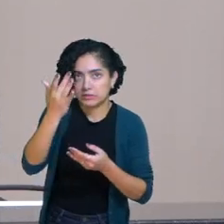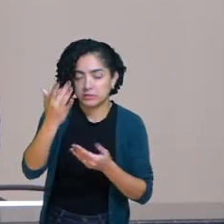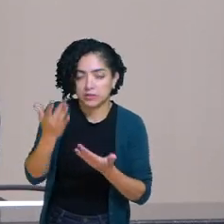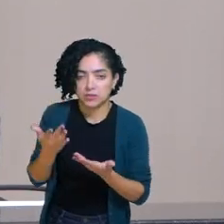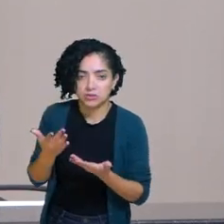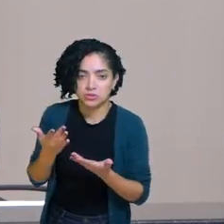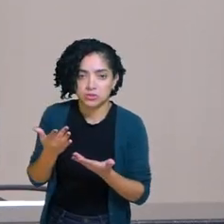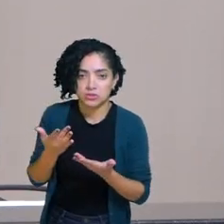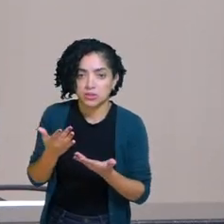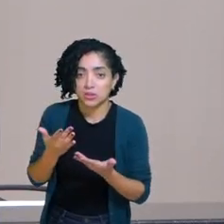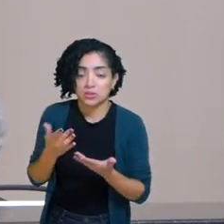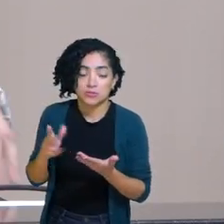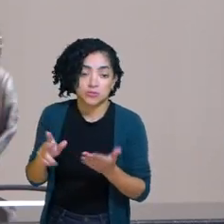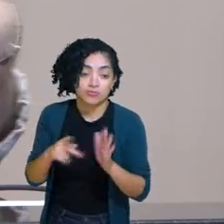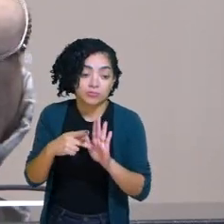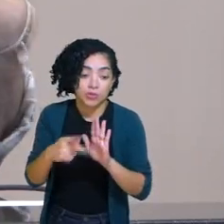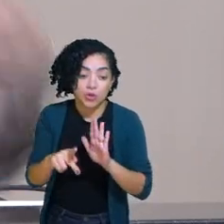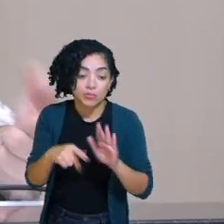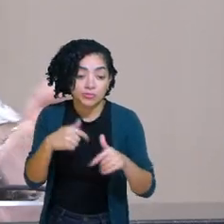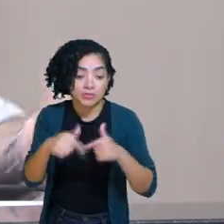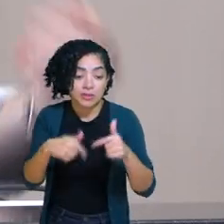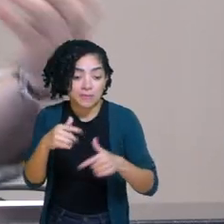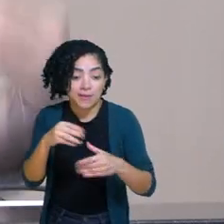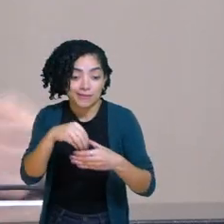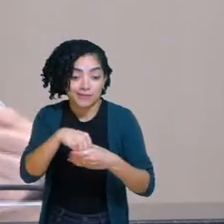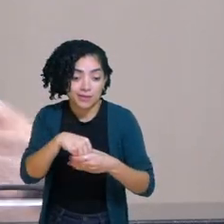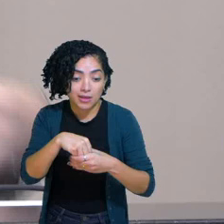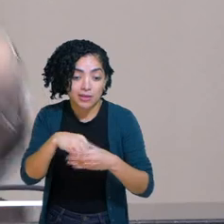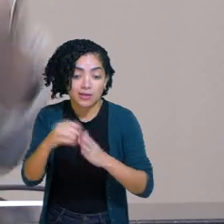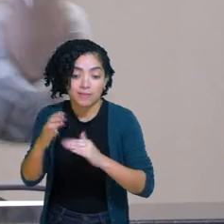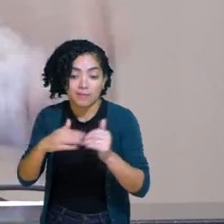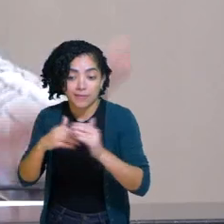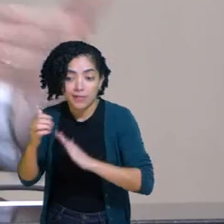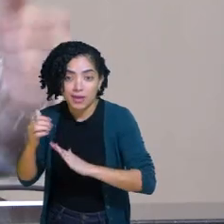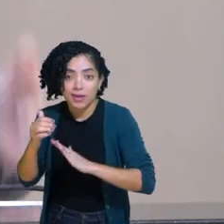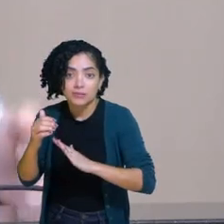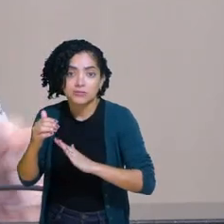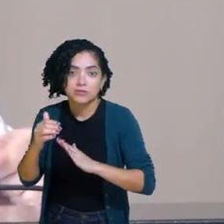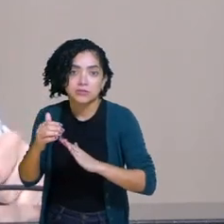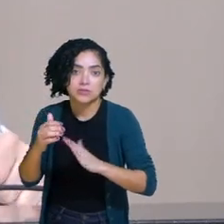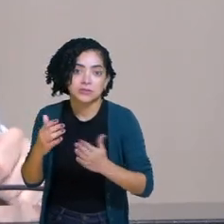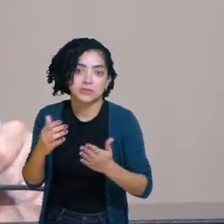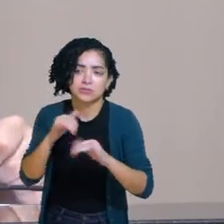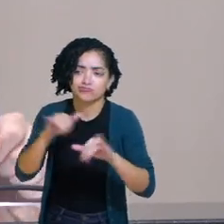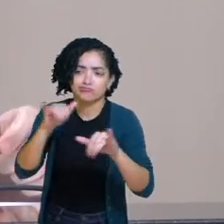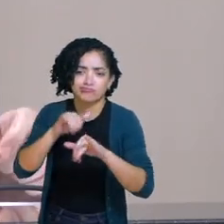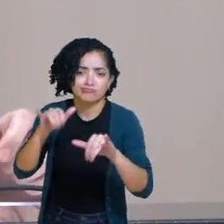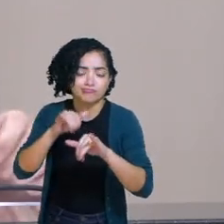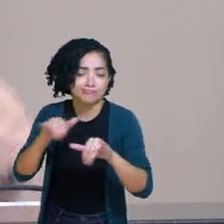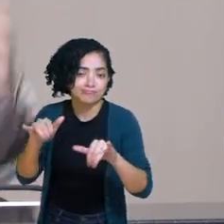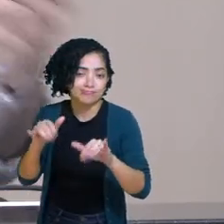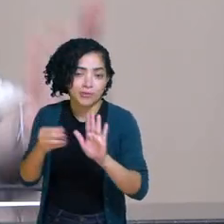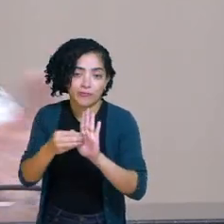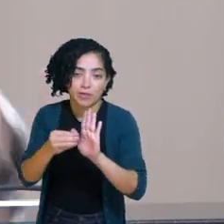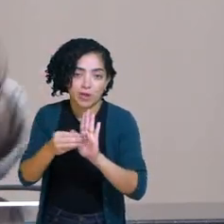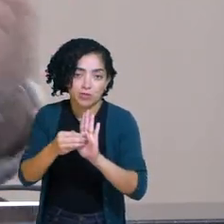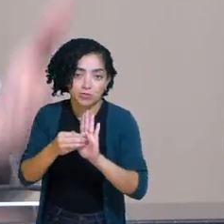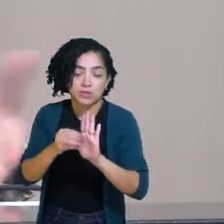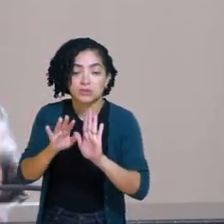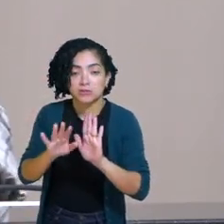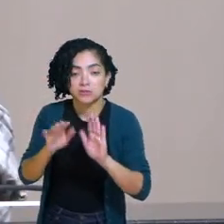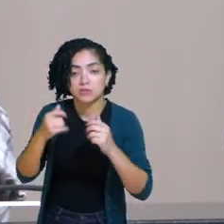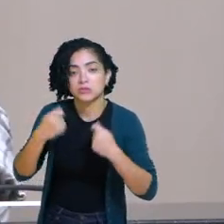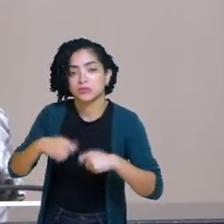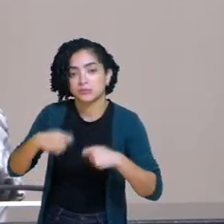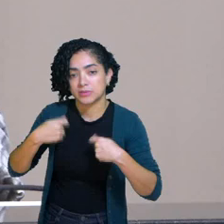próprio trabalho interno nem as boas práticas das próprias redes são divulgadas nas redes e a gente